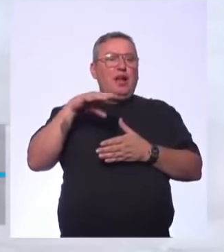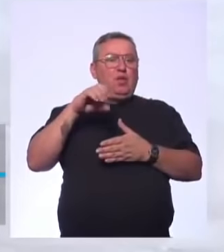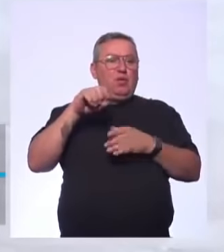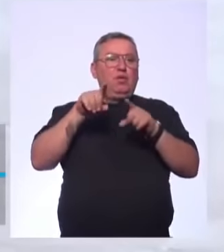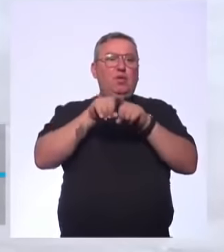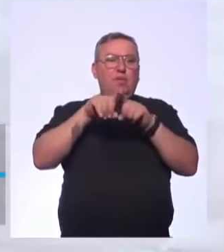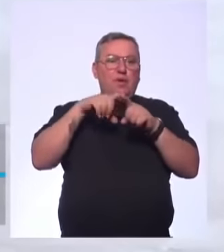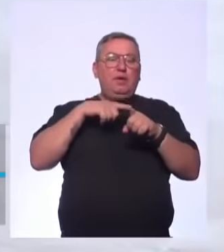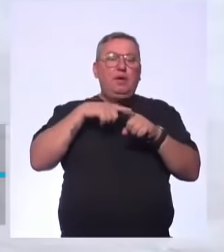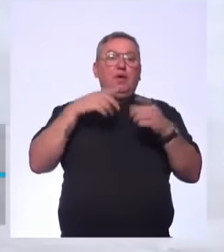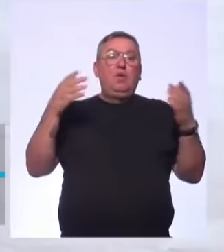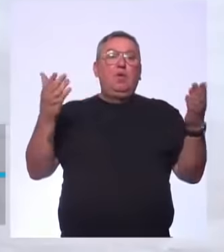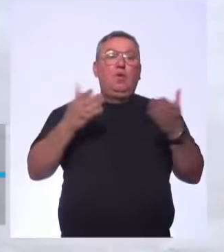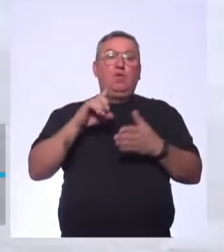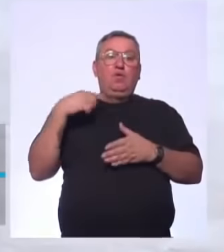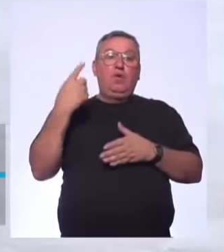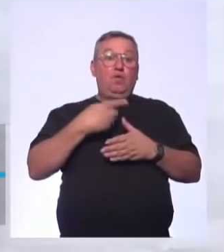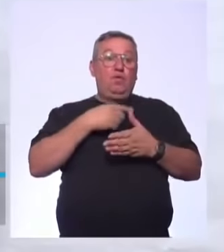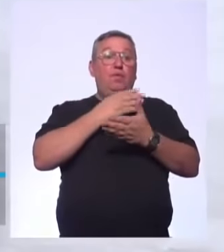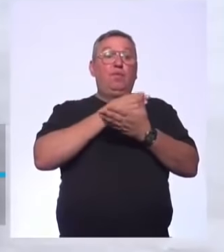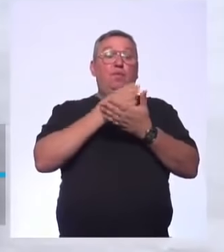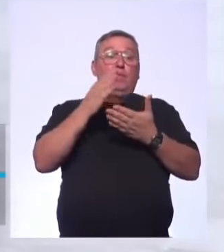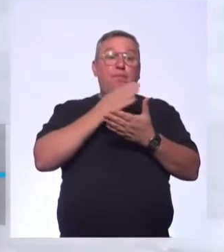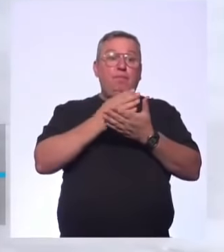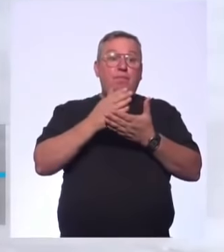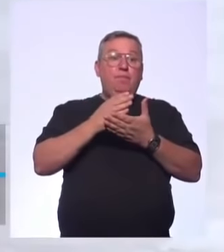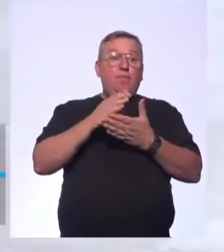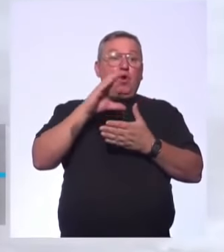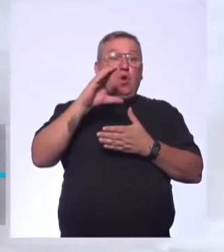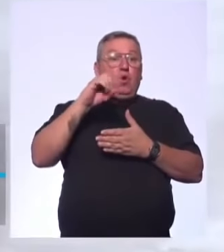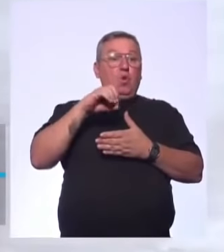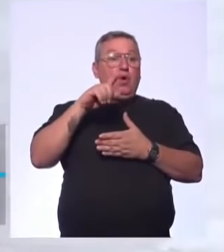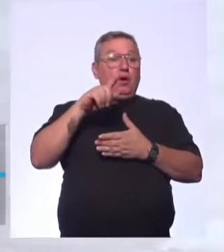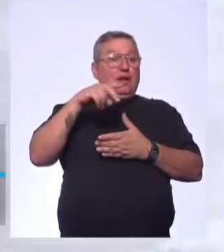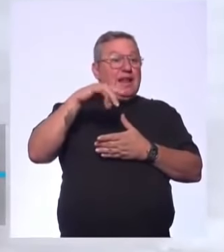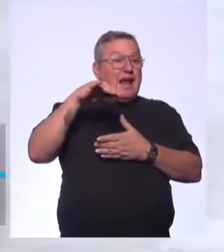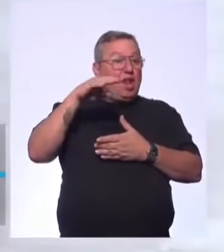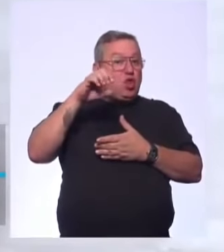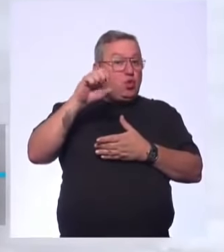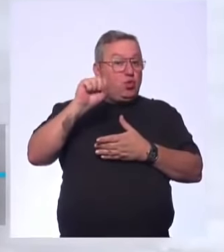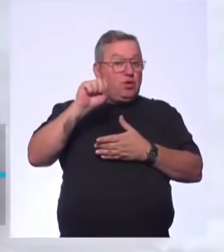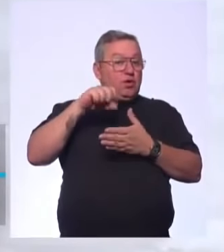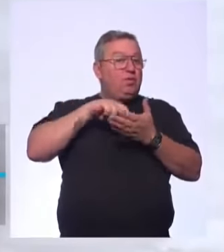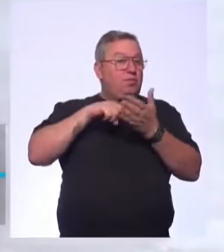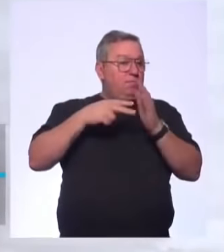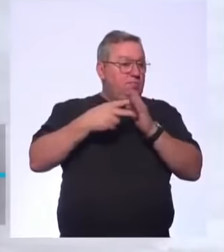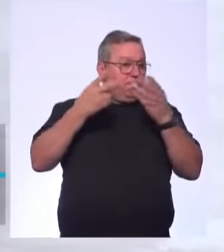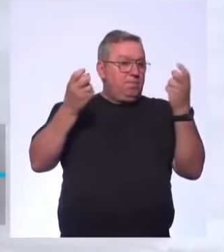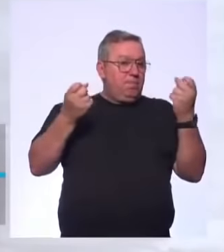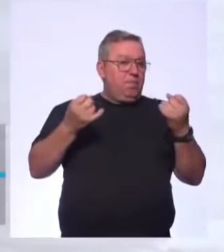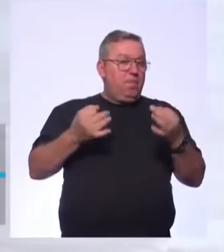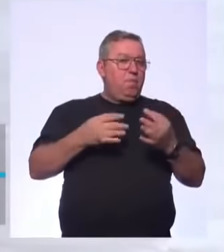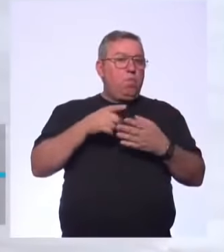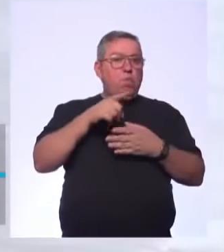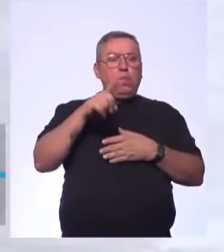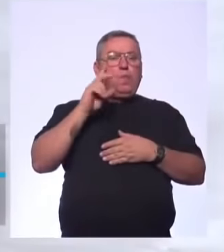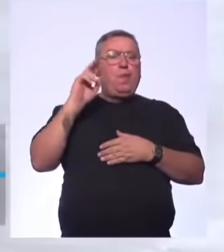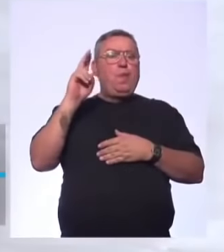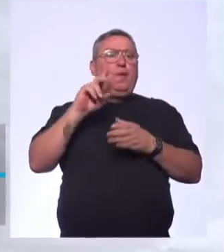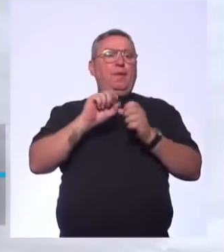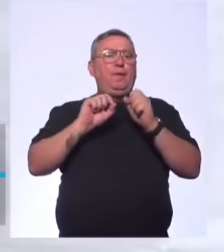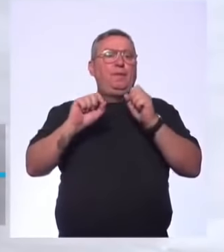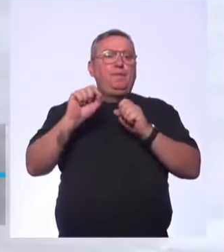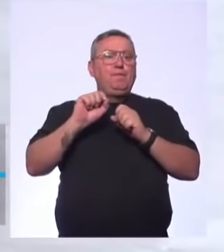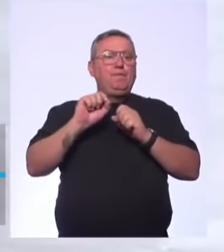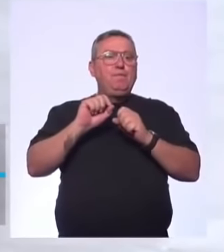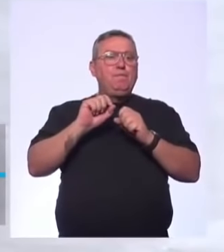tá? Hoje nós vamos começar aí com os cognatos, tá? Que eu vou explicar o que é o cognato. O que vocês irão fazer? Nós vamos